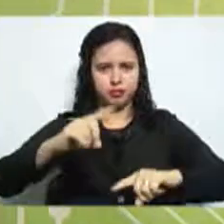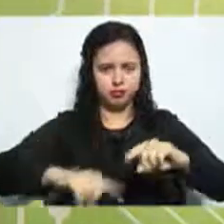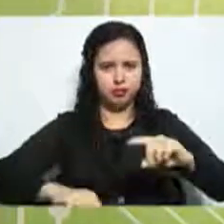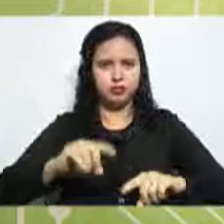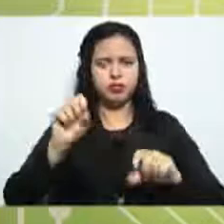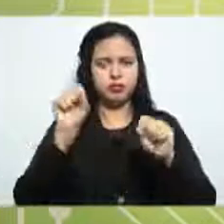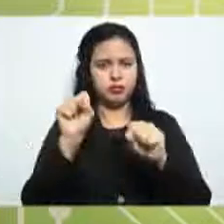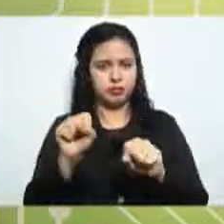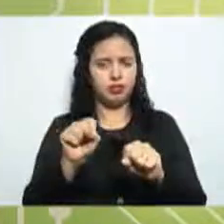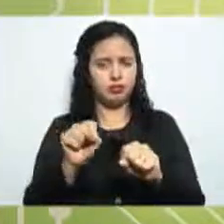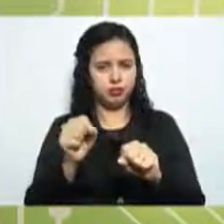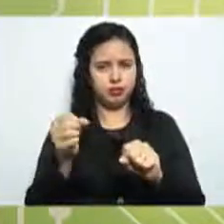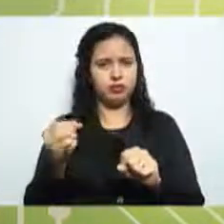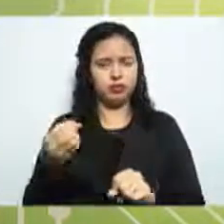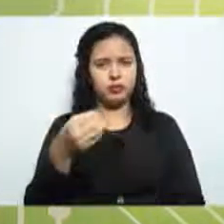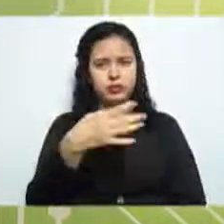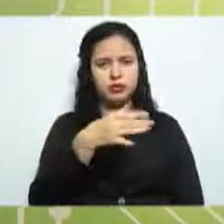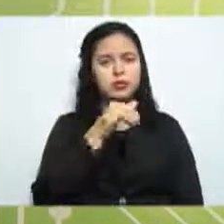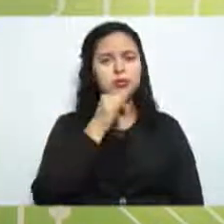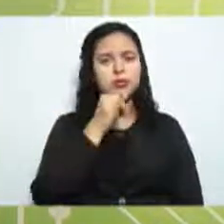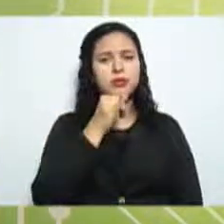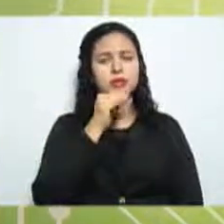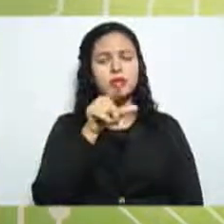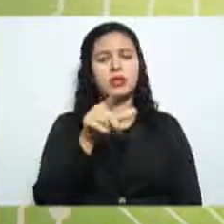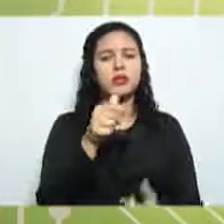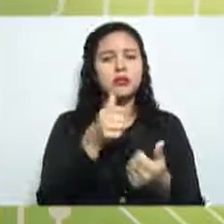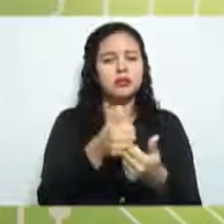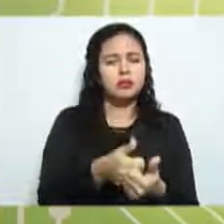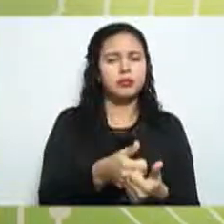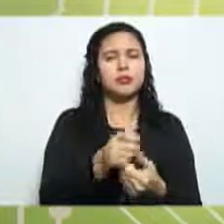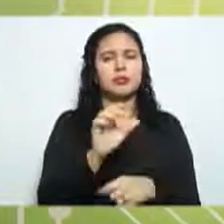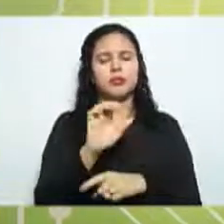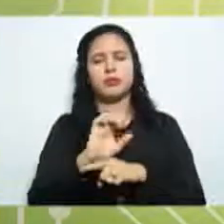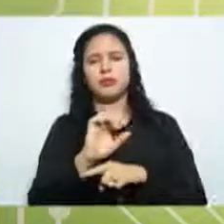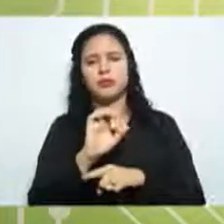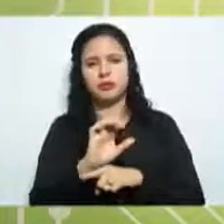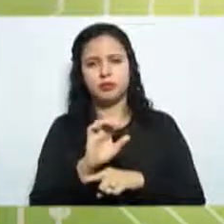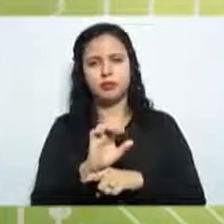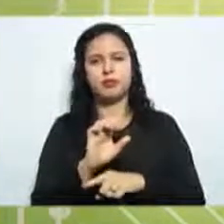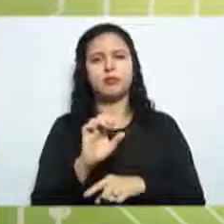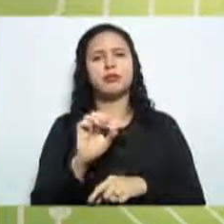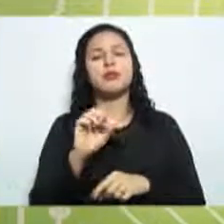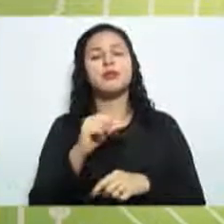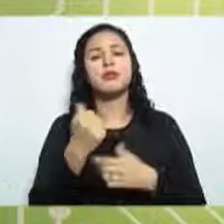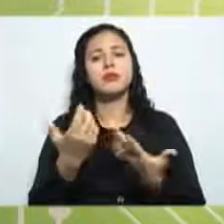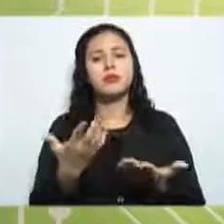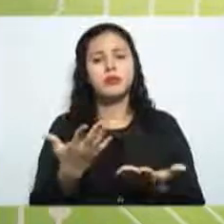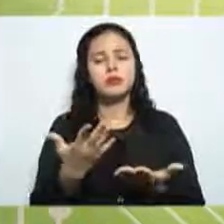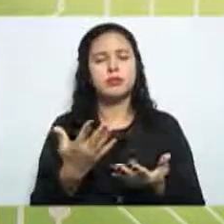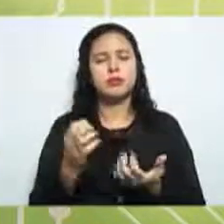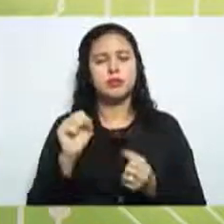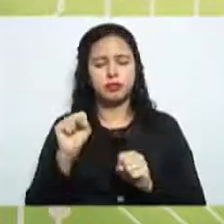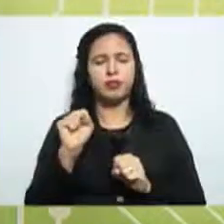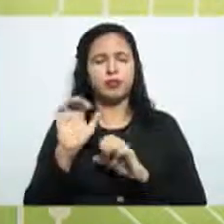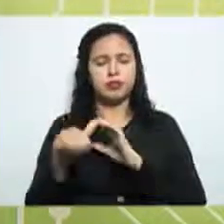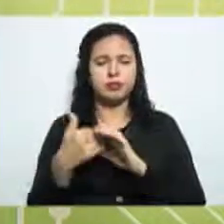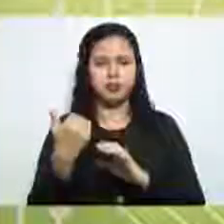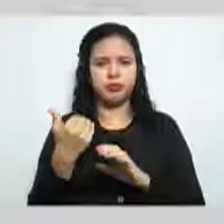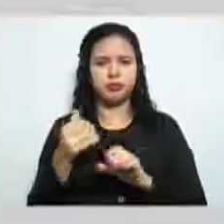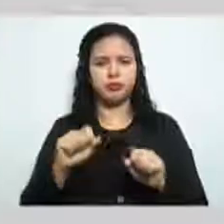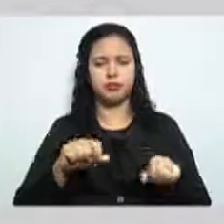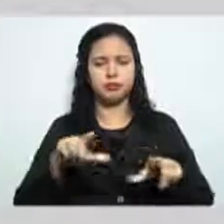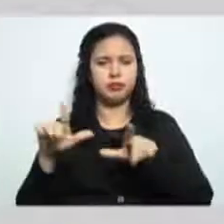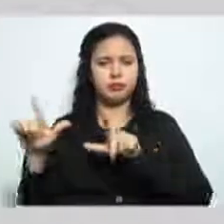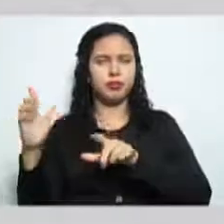Você pode nos dar um novo exemplo? Qual é o exemplo do que está acontecendo no nosso estado agora de modernização dos nossos produtos? No slide a gente